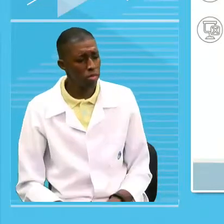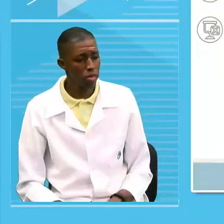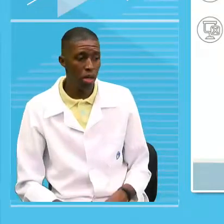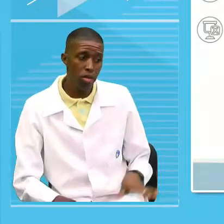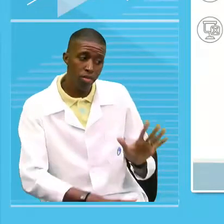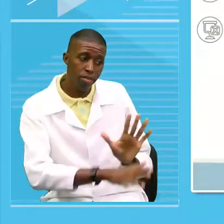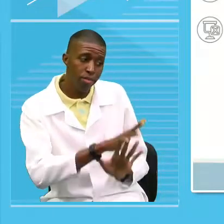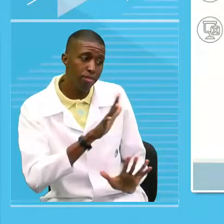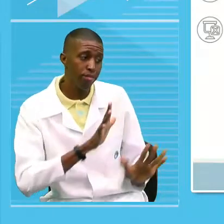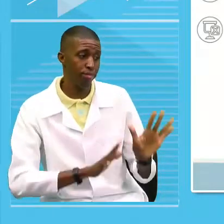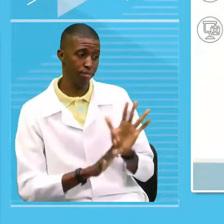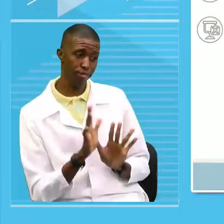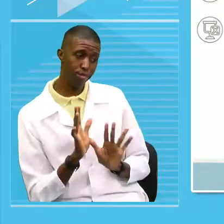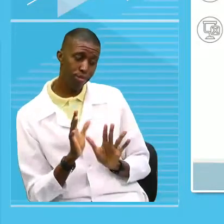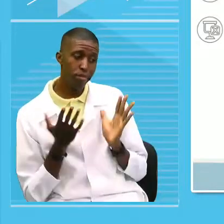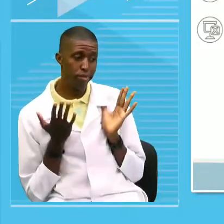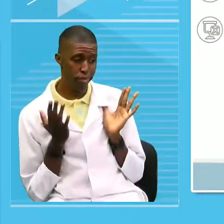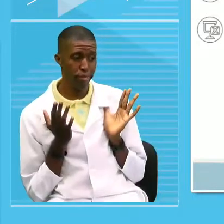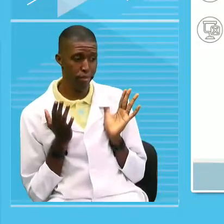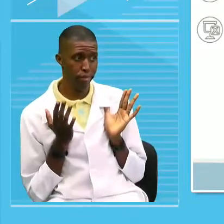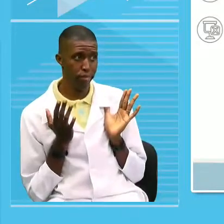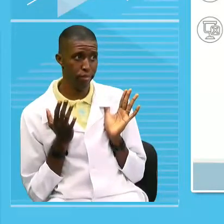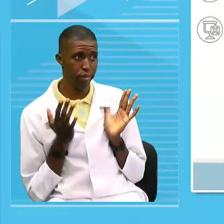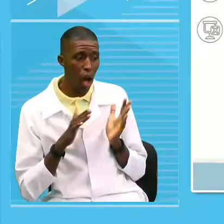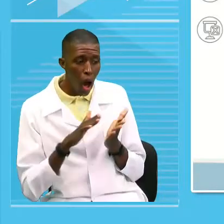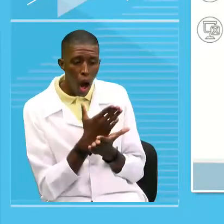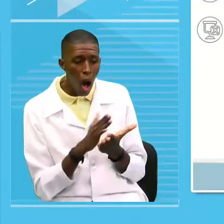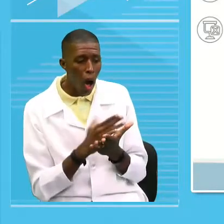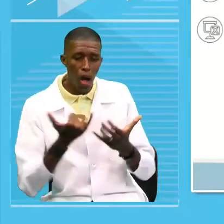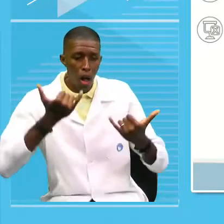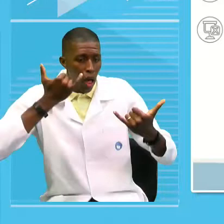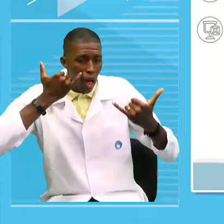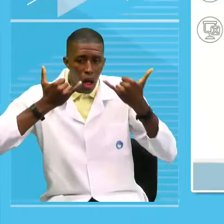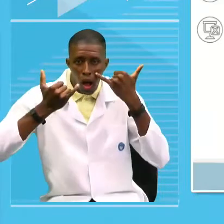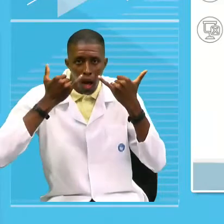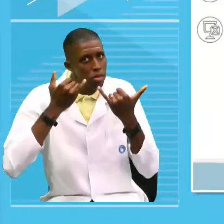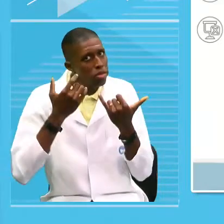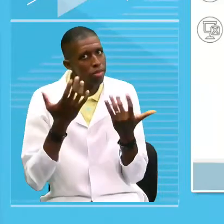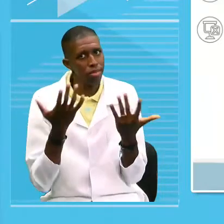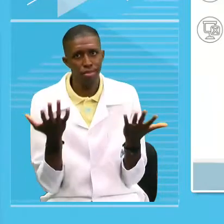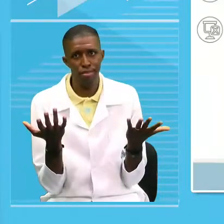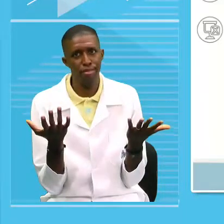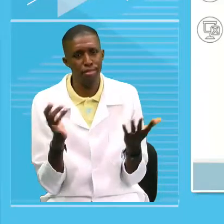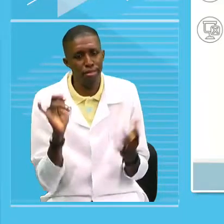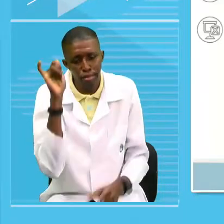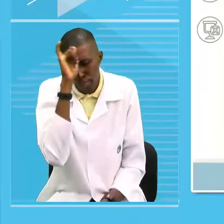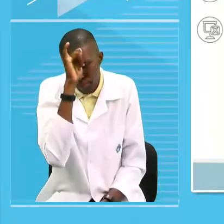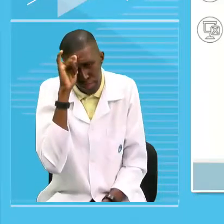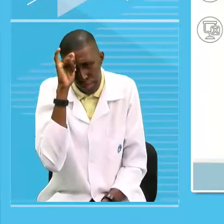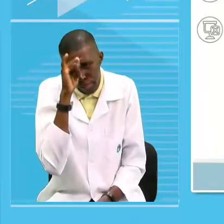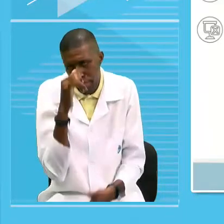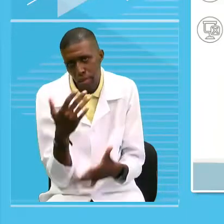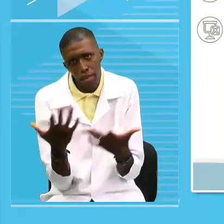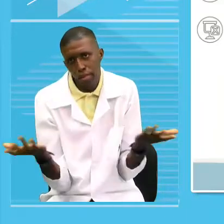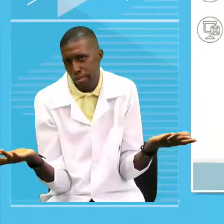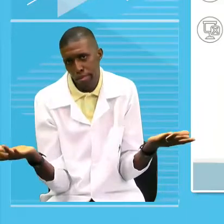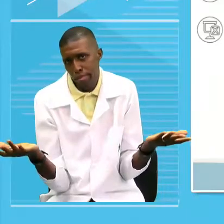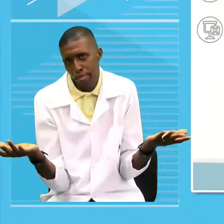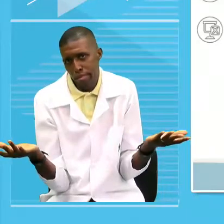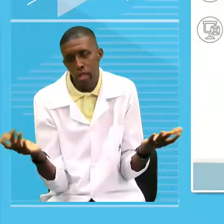ela ter cuidado com essas informações que são disparadas no WhatsApp porque muitas gente não tem nenhuma informação